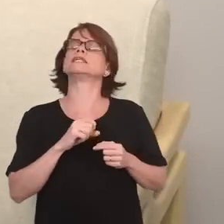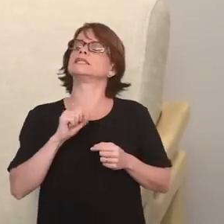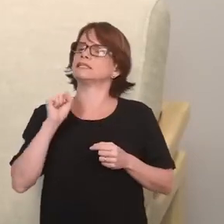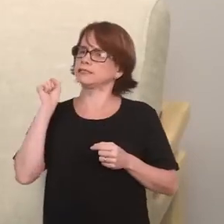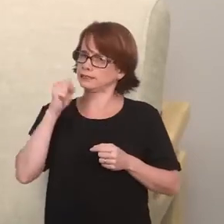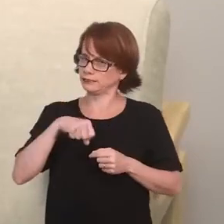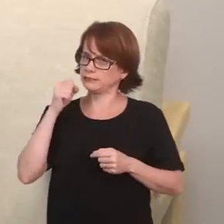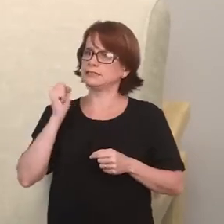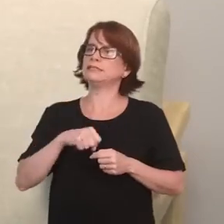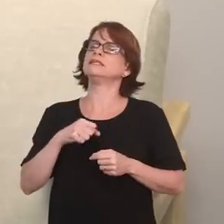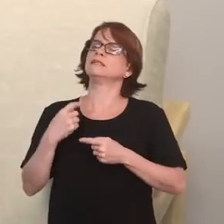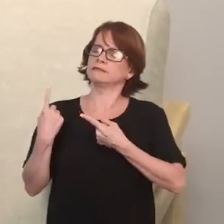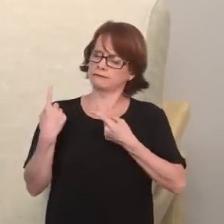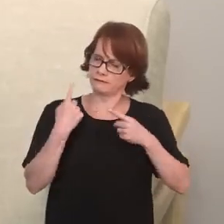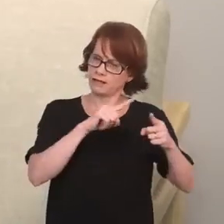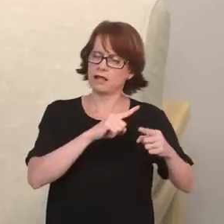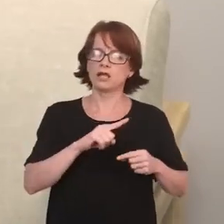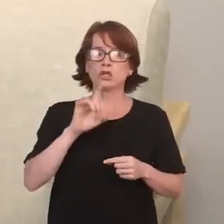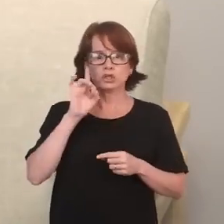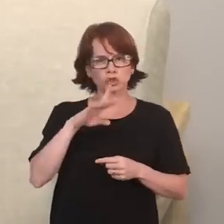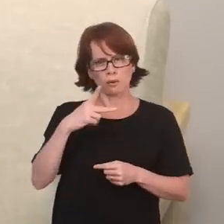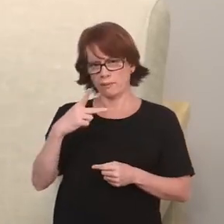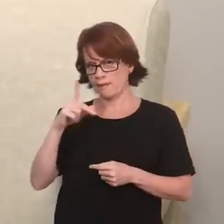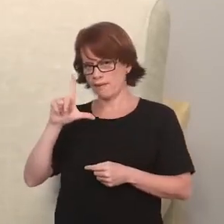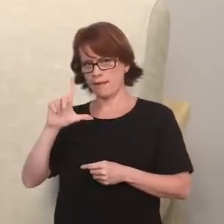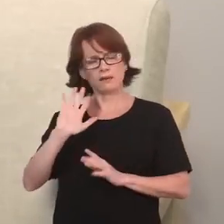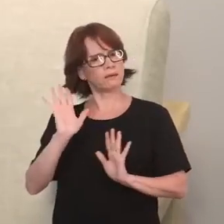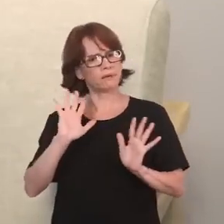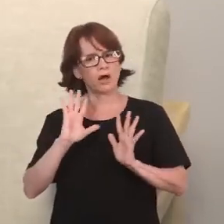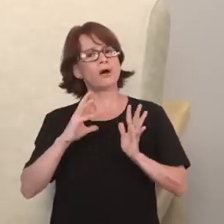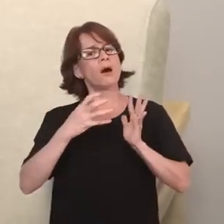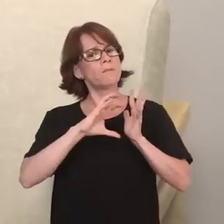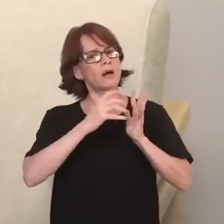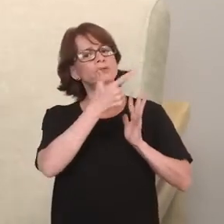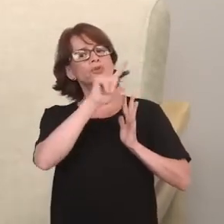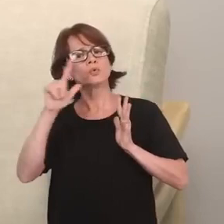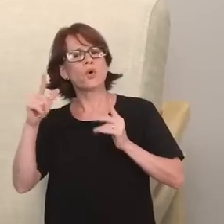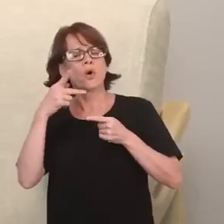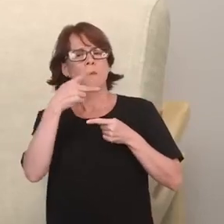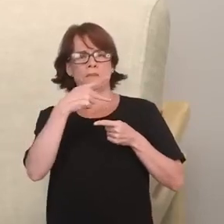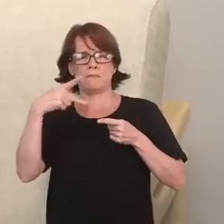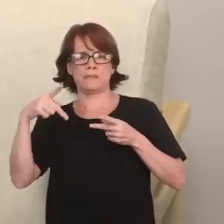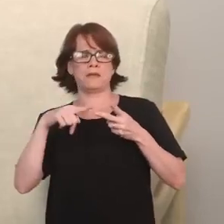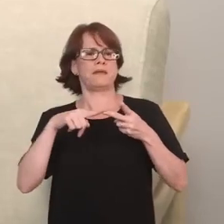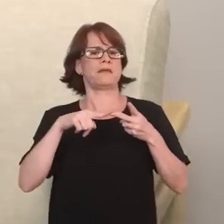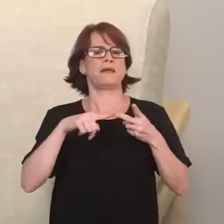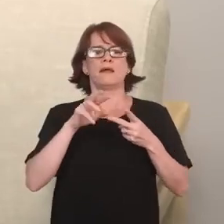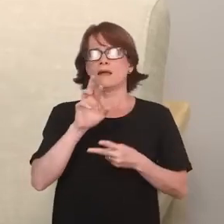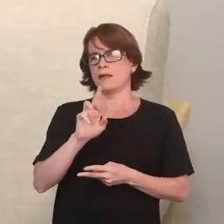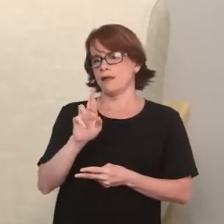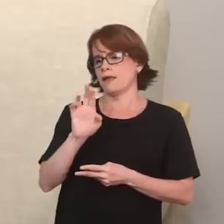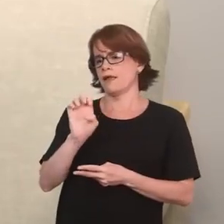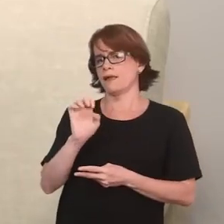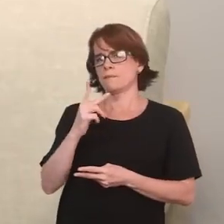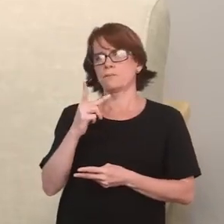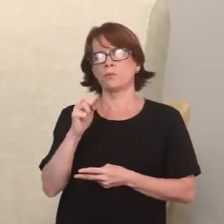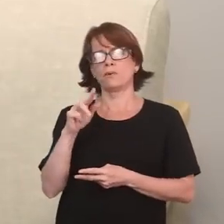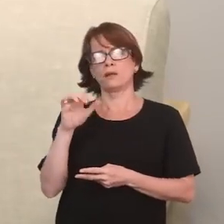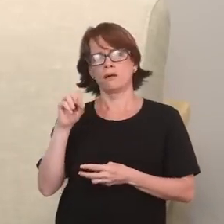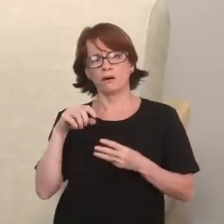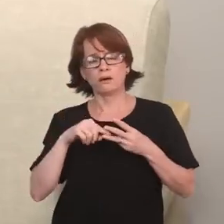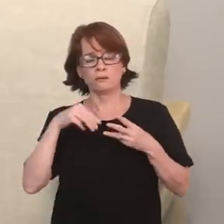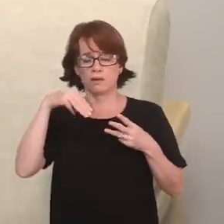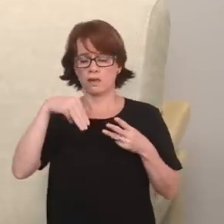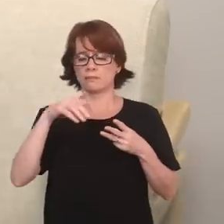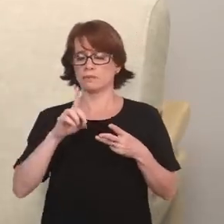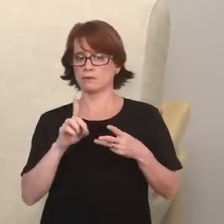gente boa em outros partidos, republicanos, PP, e em outros partidos, até no MDB tem gente que